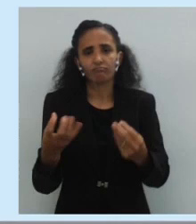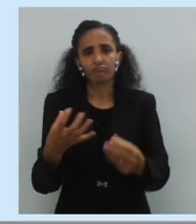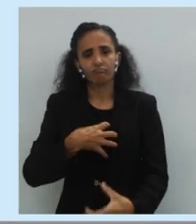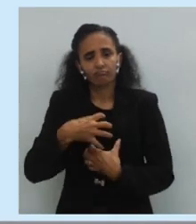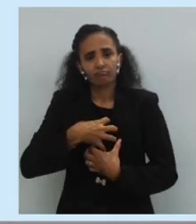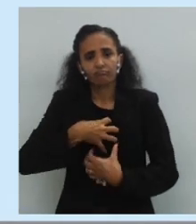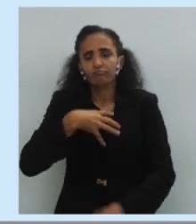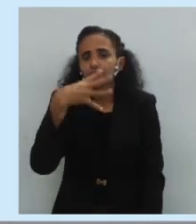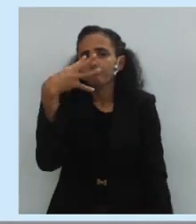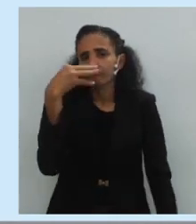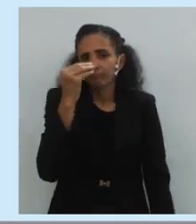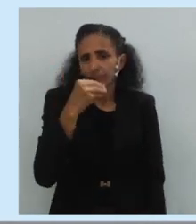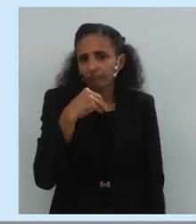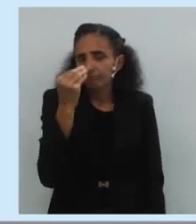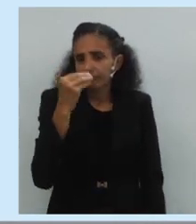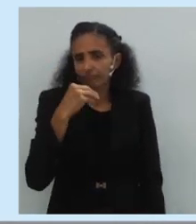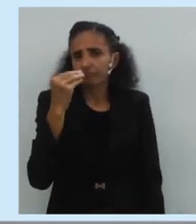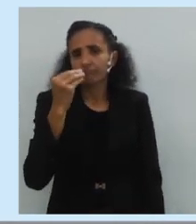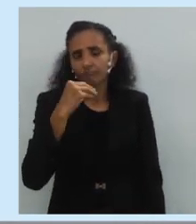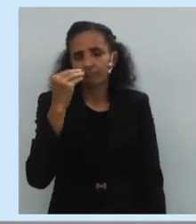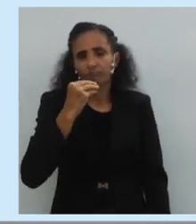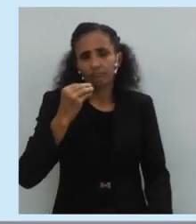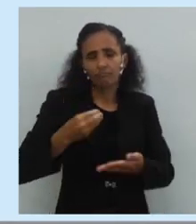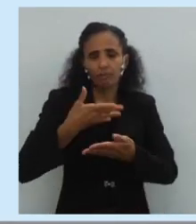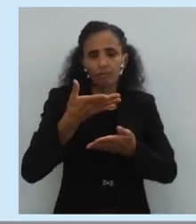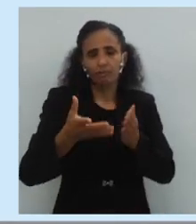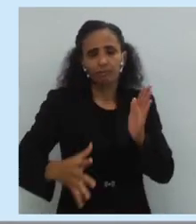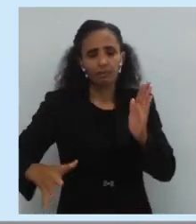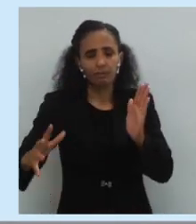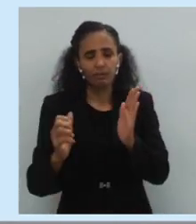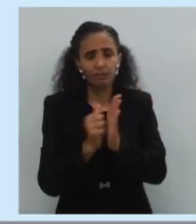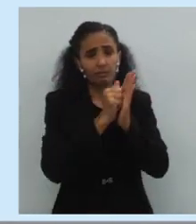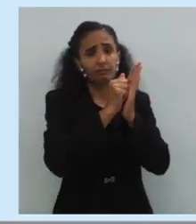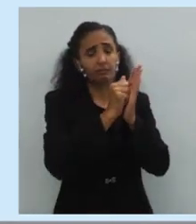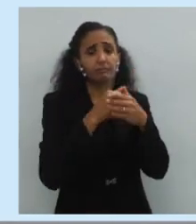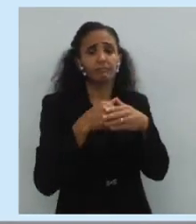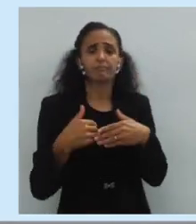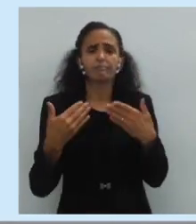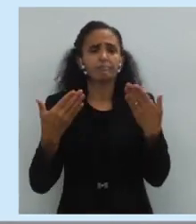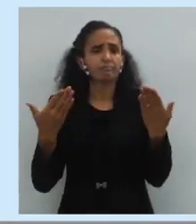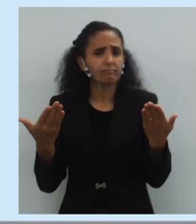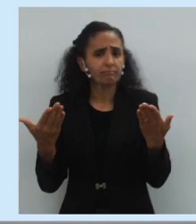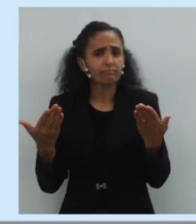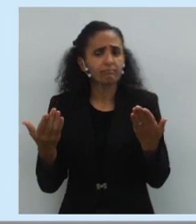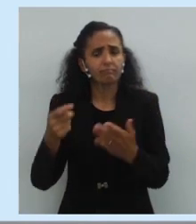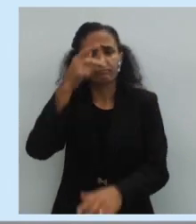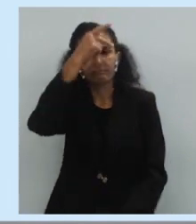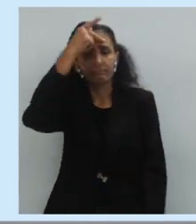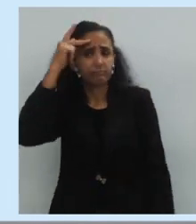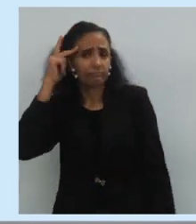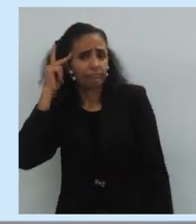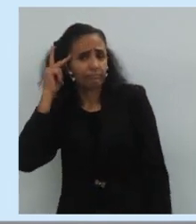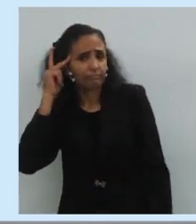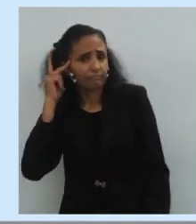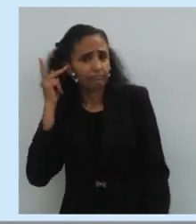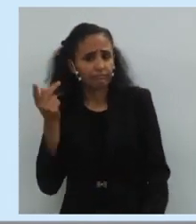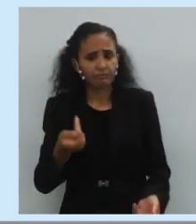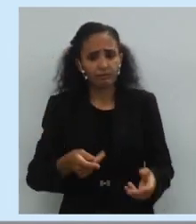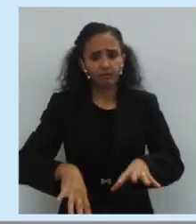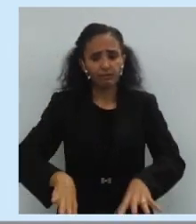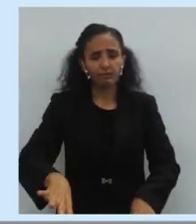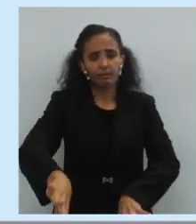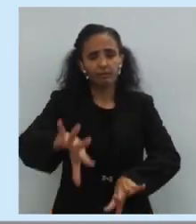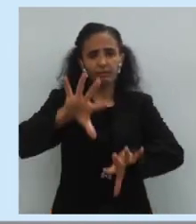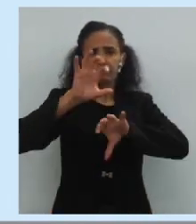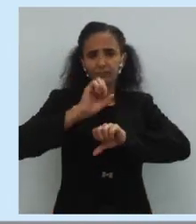de sangue, enfraquecendo contra as infecções e os cânceres. Quando as